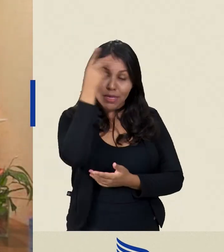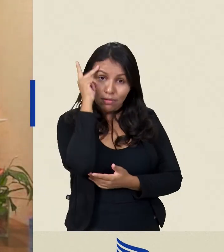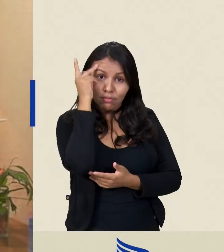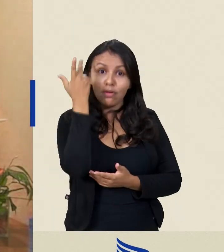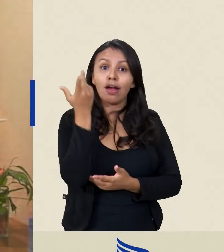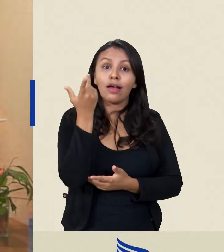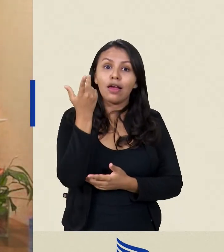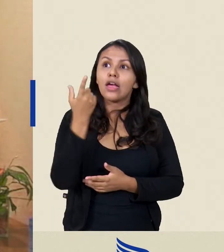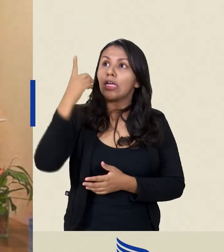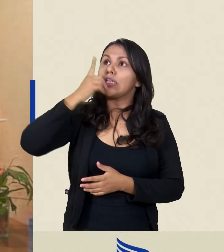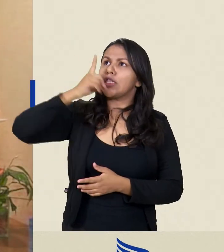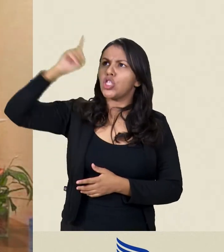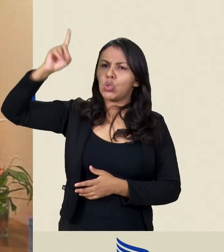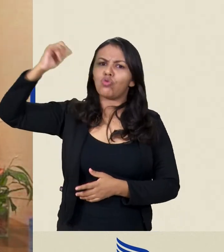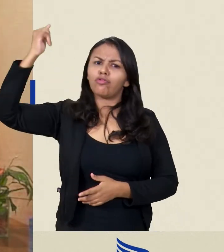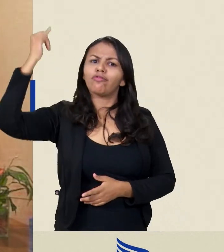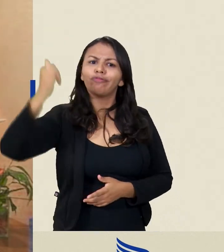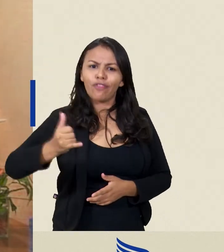a voz de Deus.